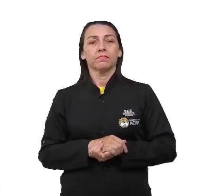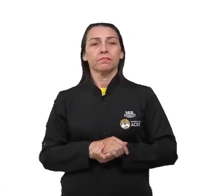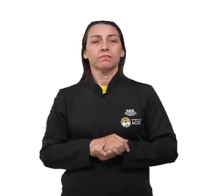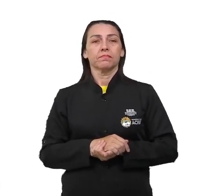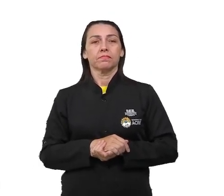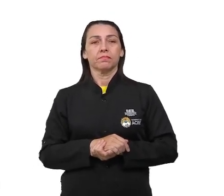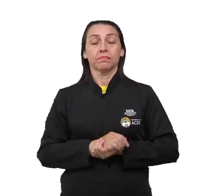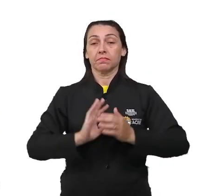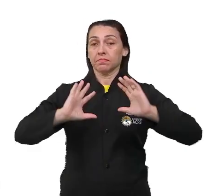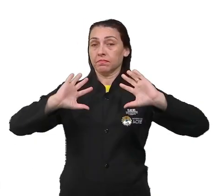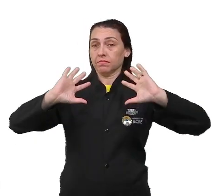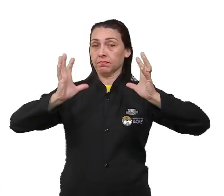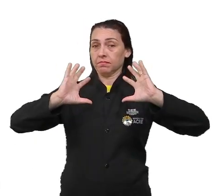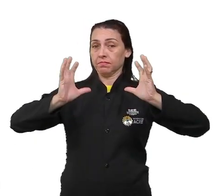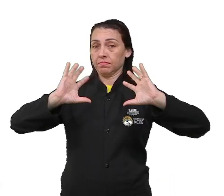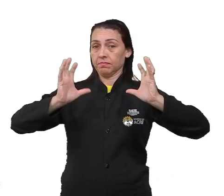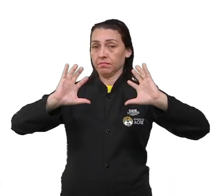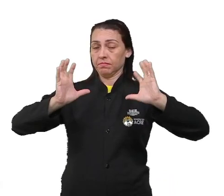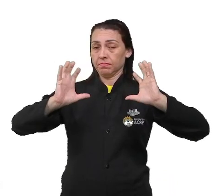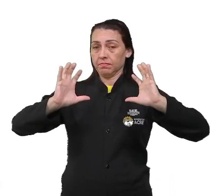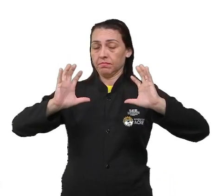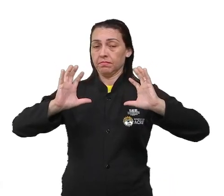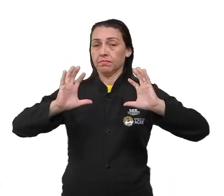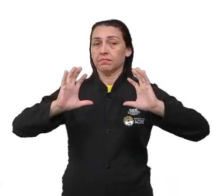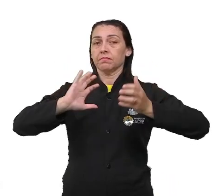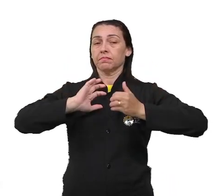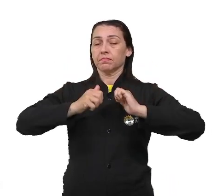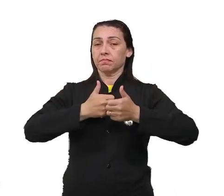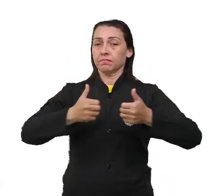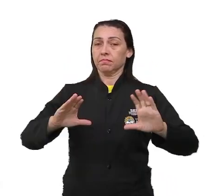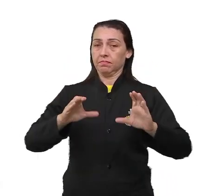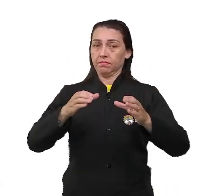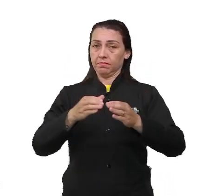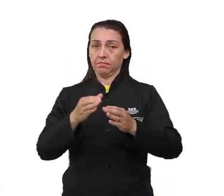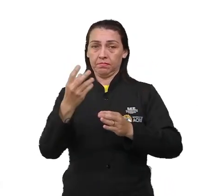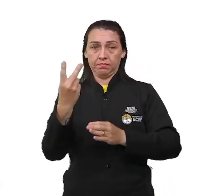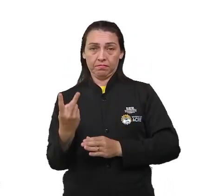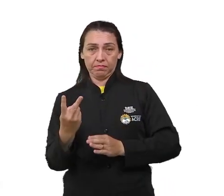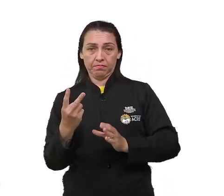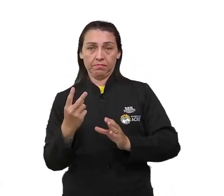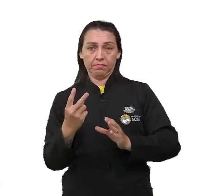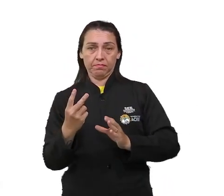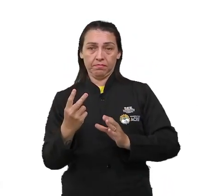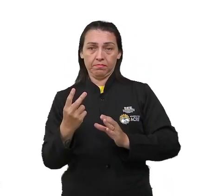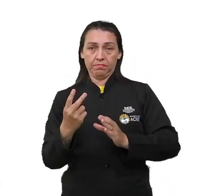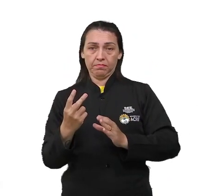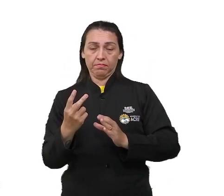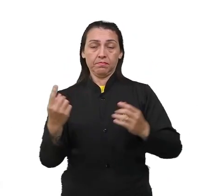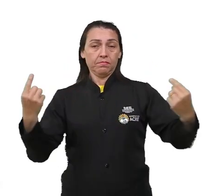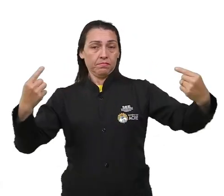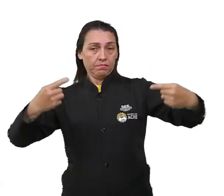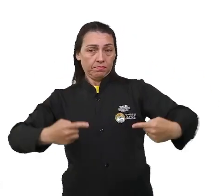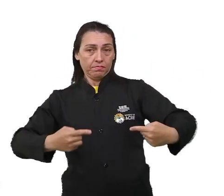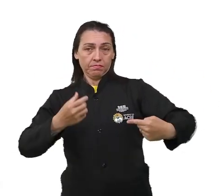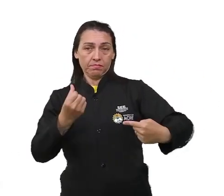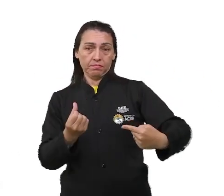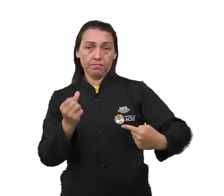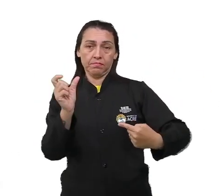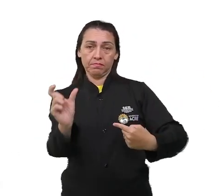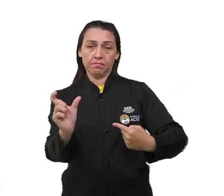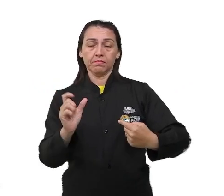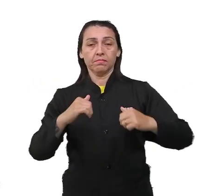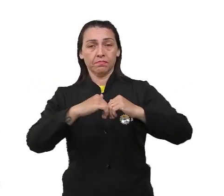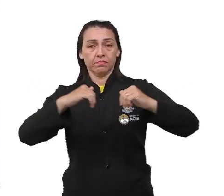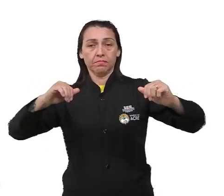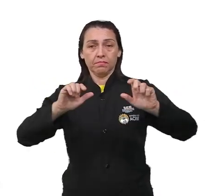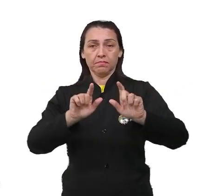O vôlei. O vôlei é um esporte de equipe com 2 times de 6 jogadores separados por